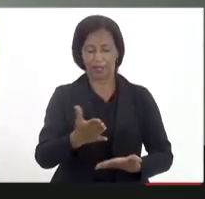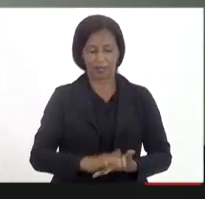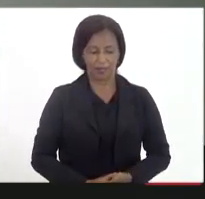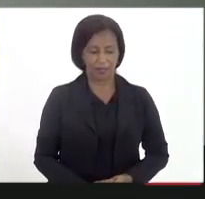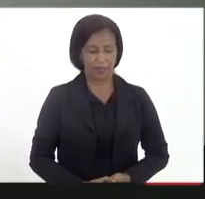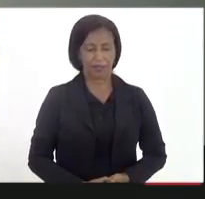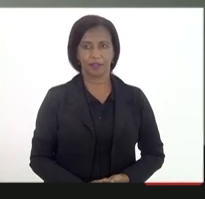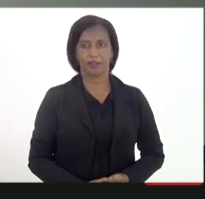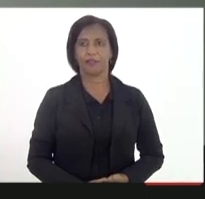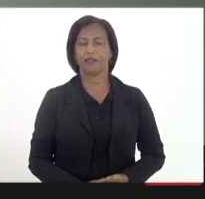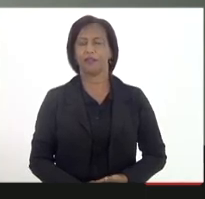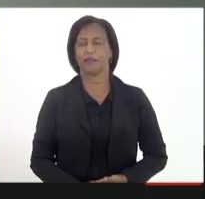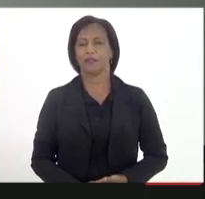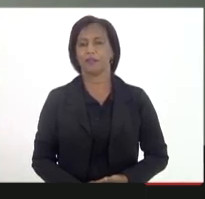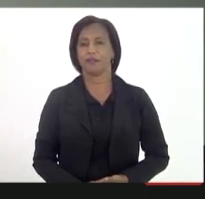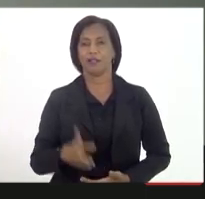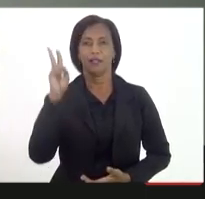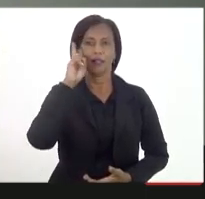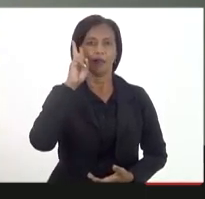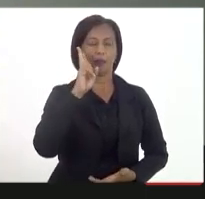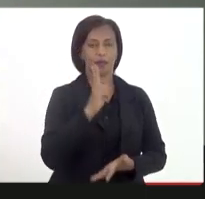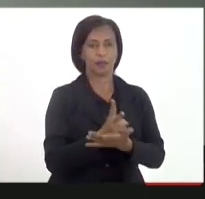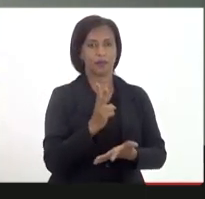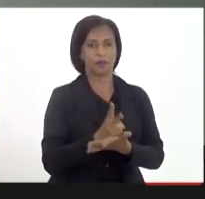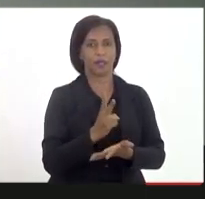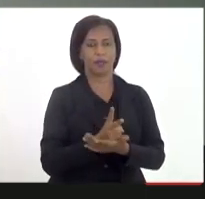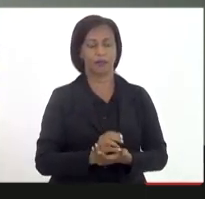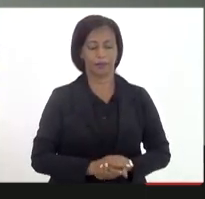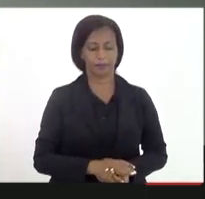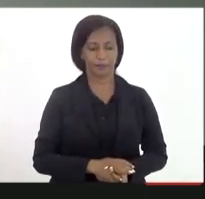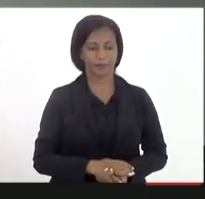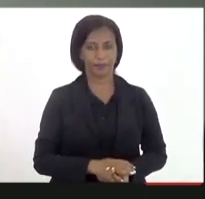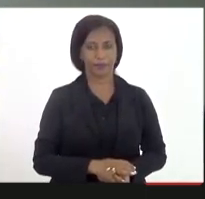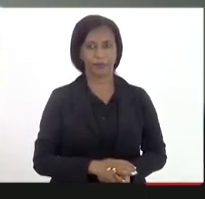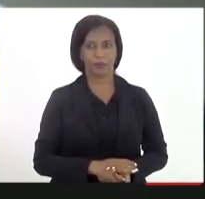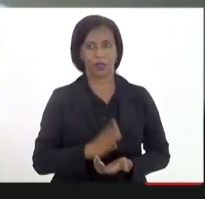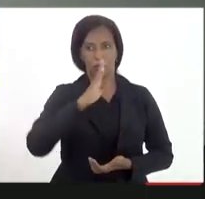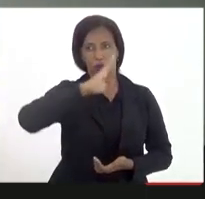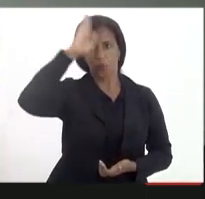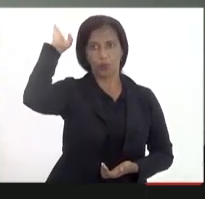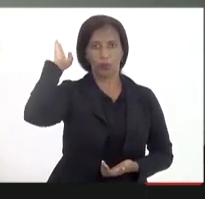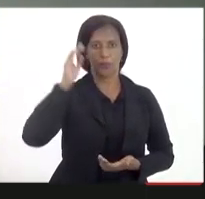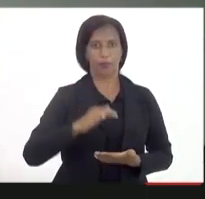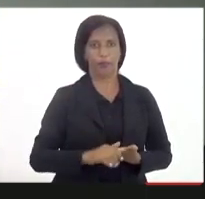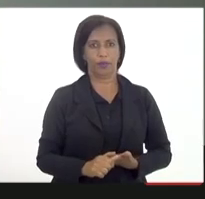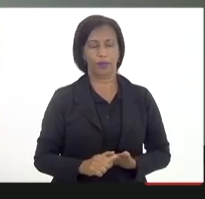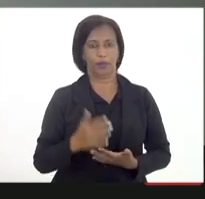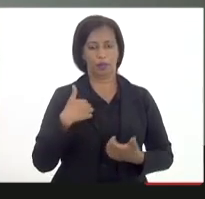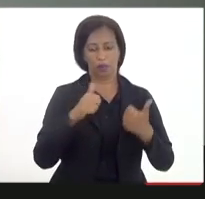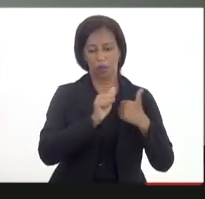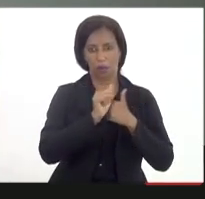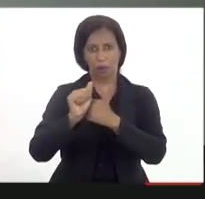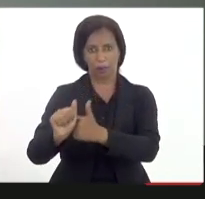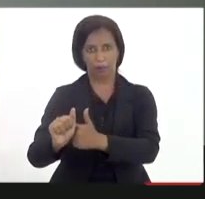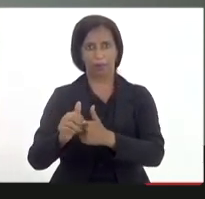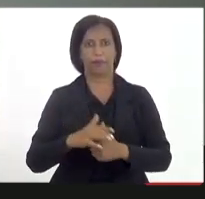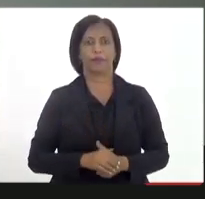grupo lembrando sempre que corpo de bombeiros de Passo acompanha